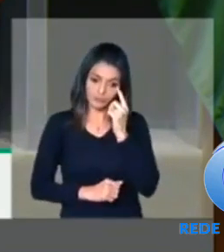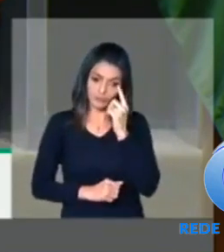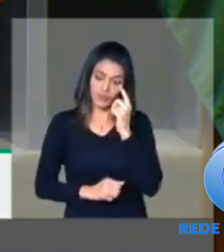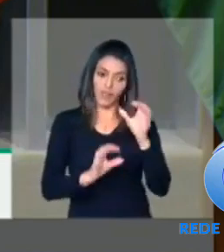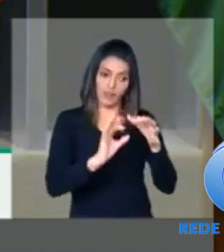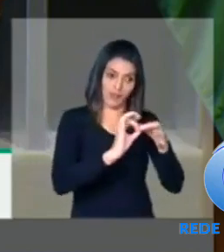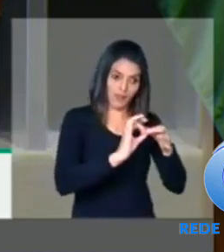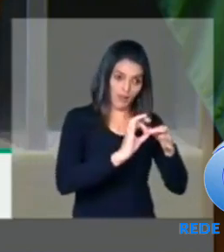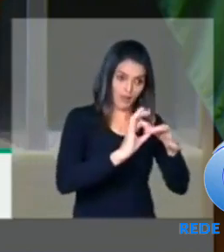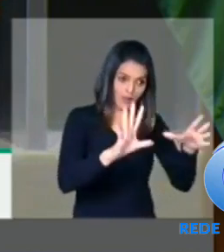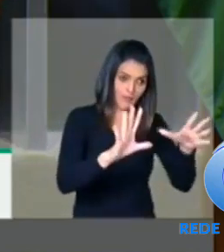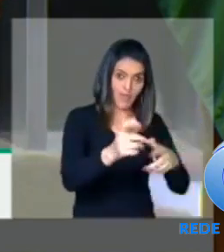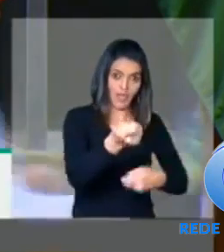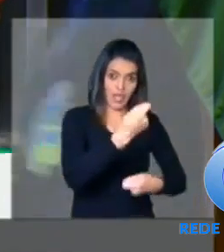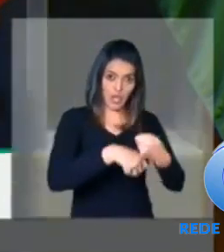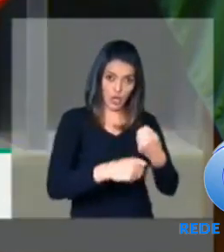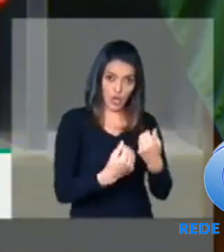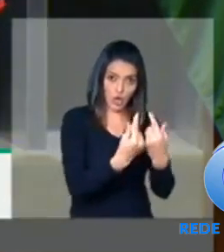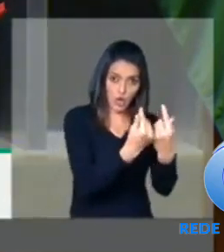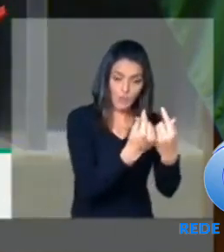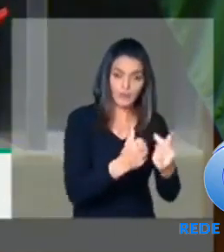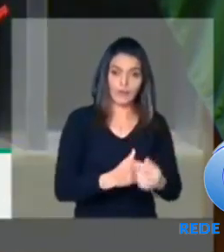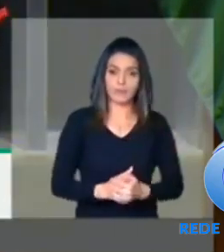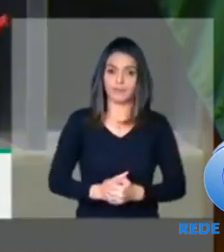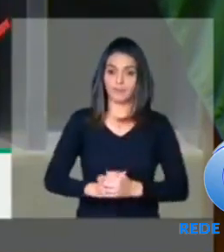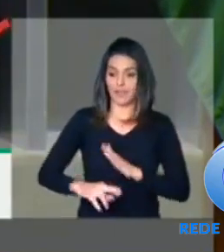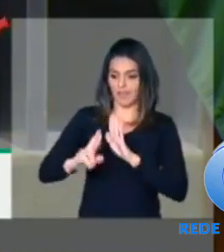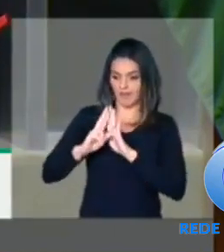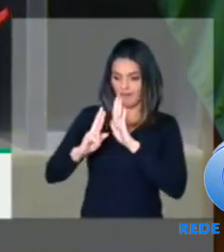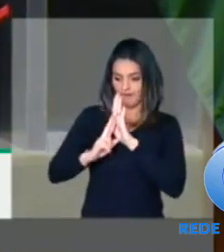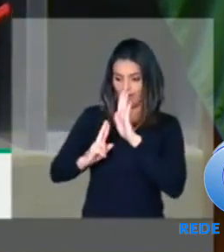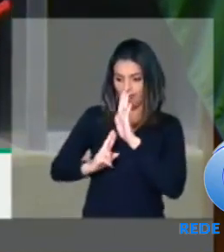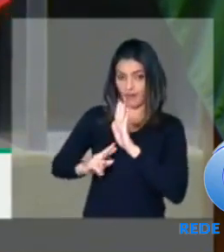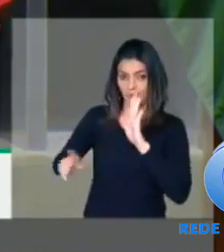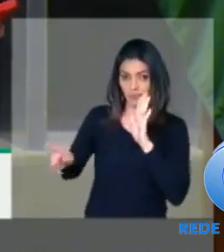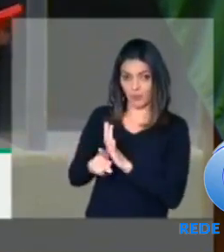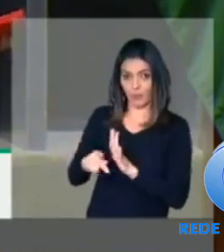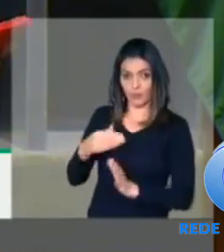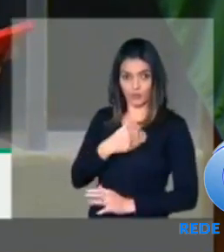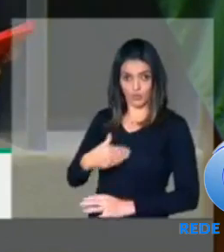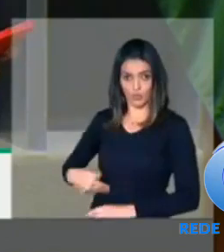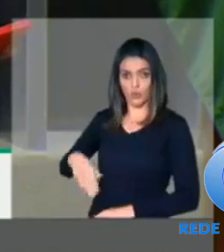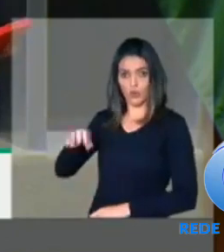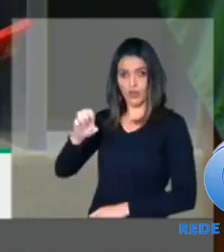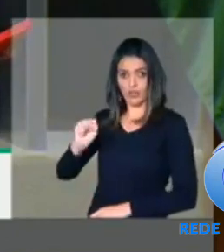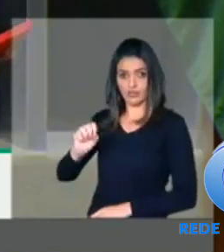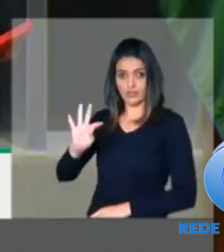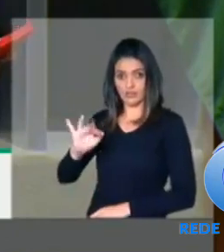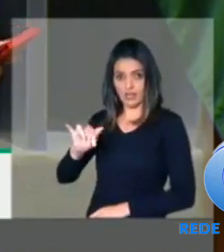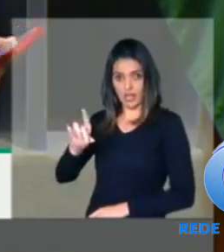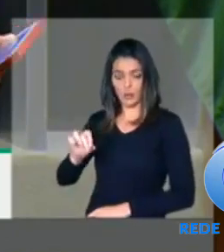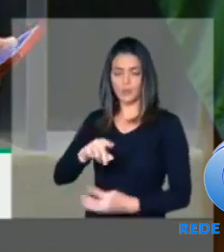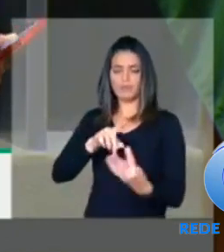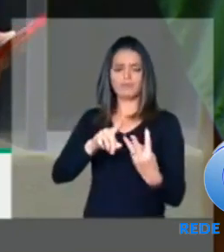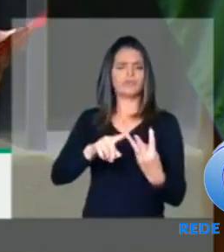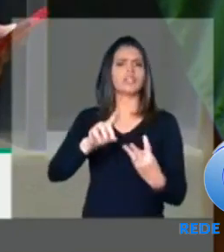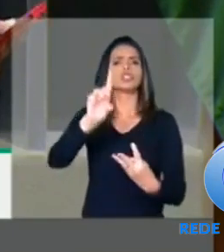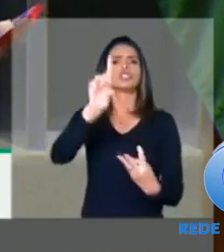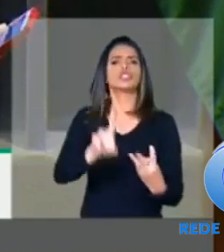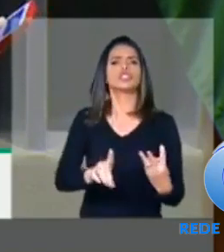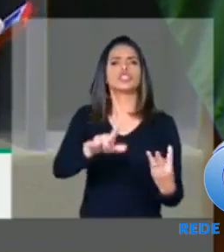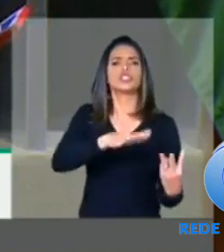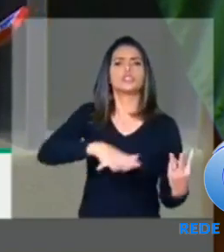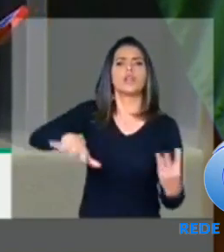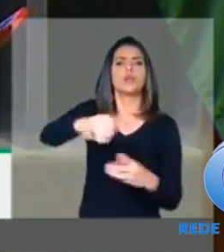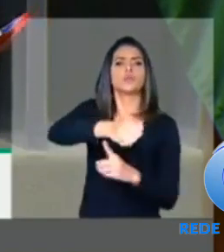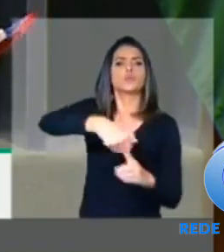entre liberdade econômica, regulação pelo Estado e direitos sociais. Ora, eu quero lembrar